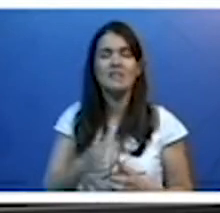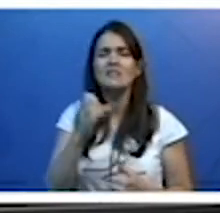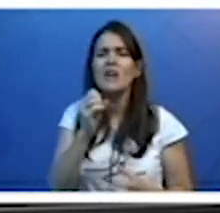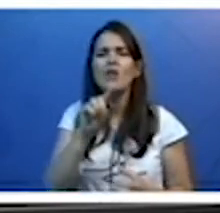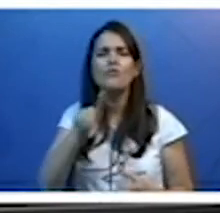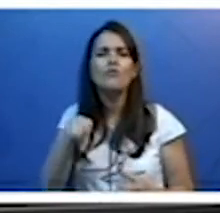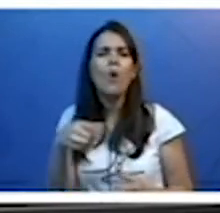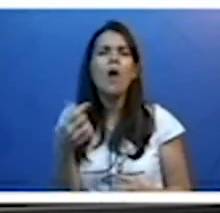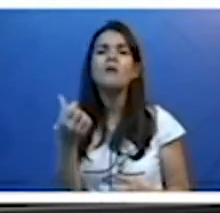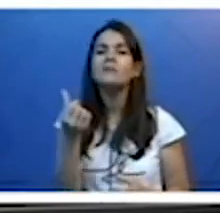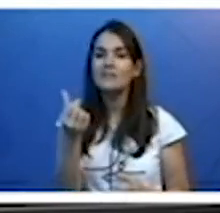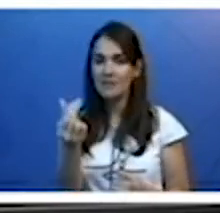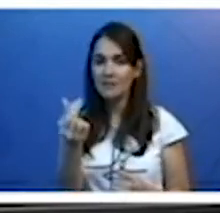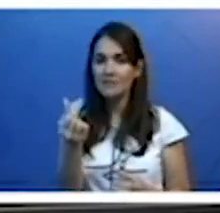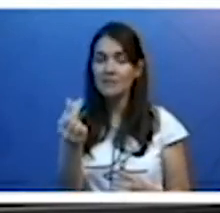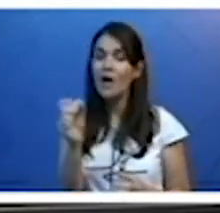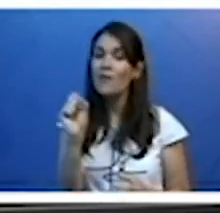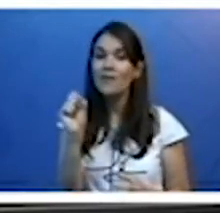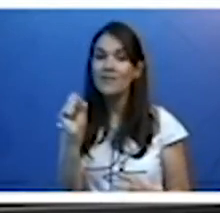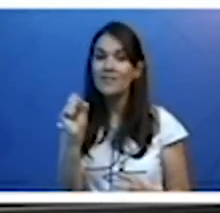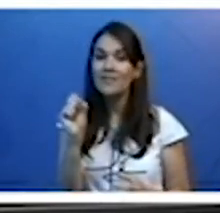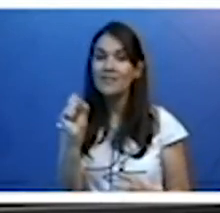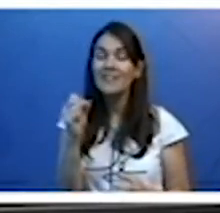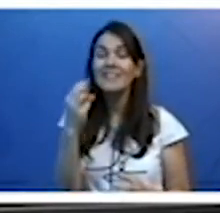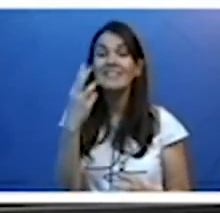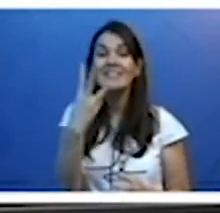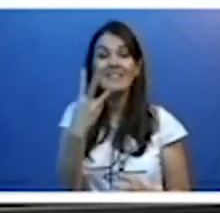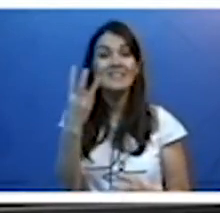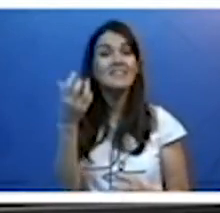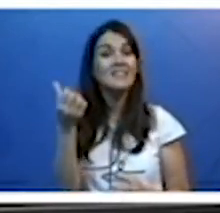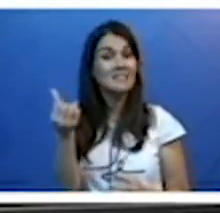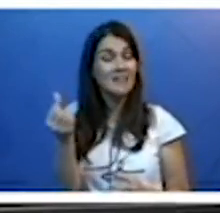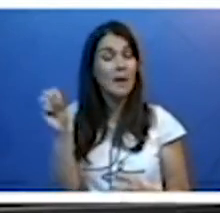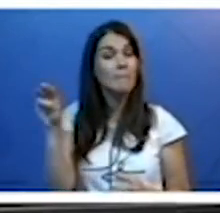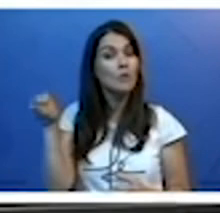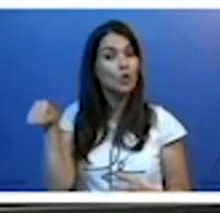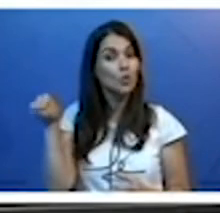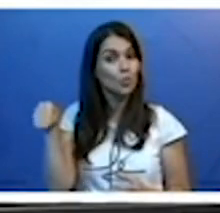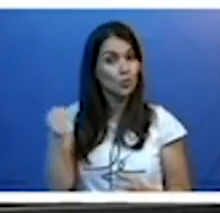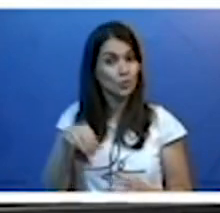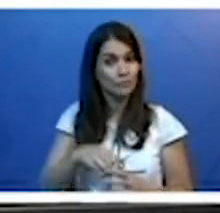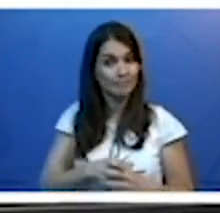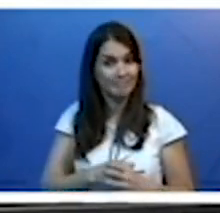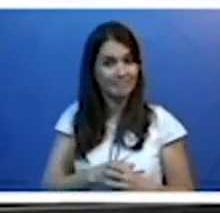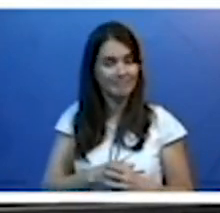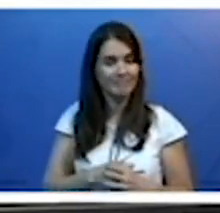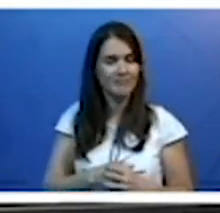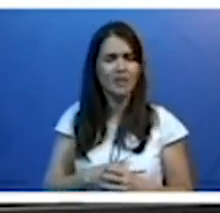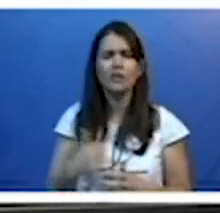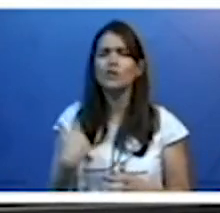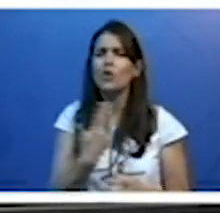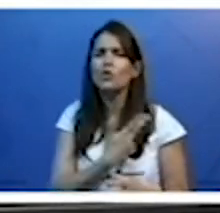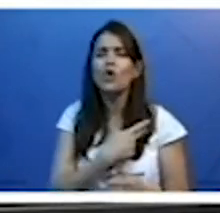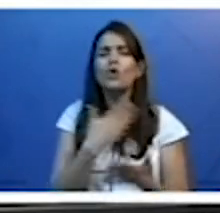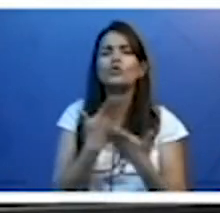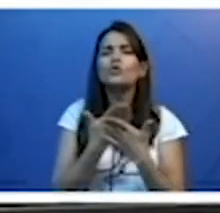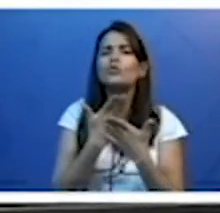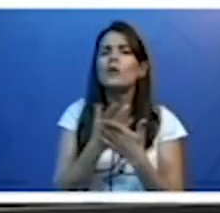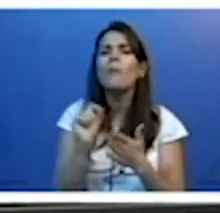horas são 36 minutos. Então, pessoal, o que, que nós estudamos